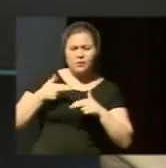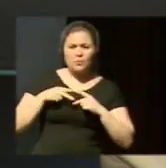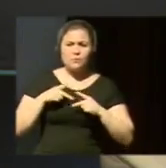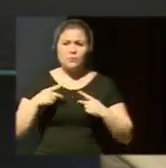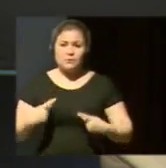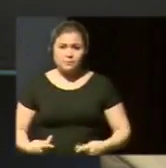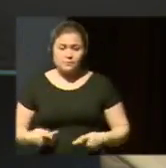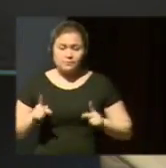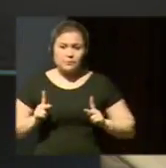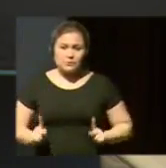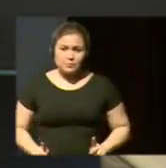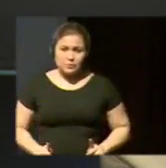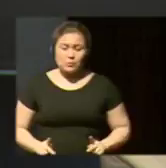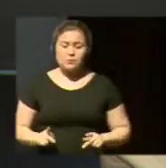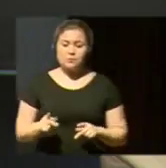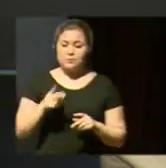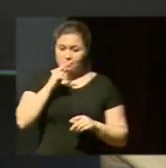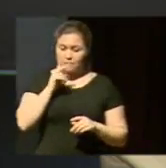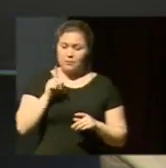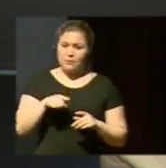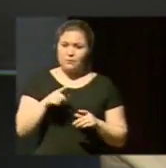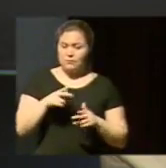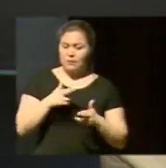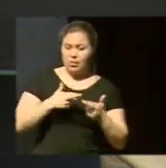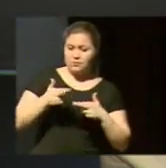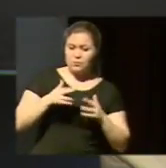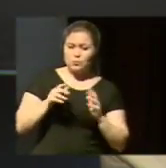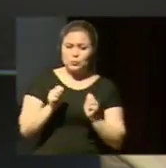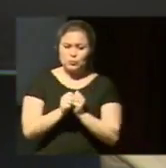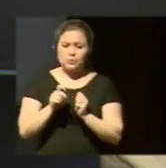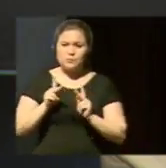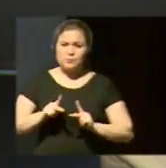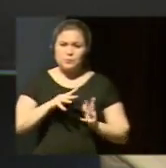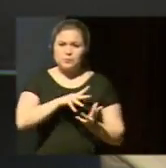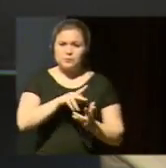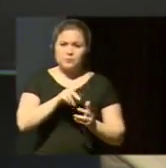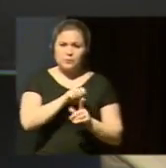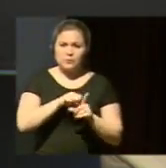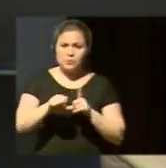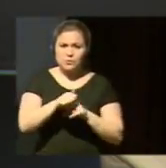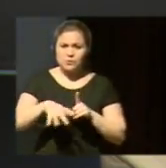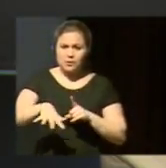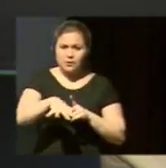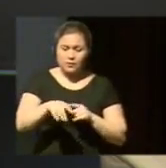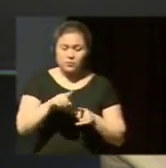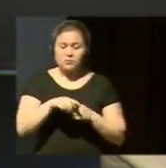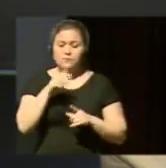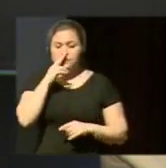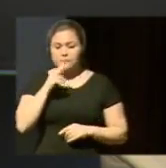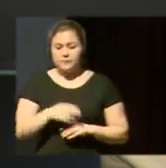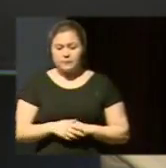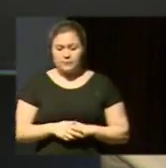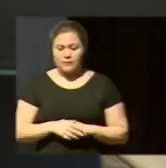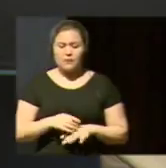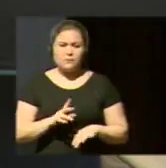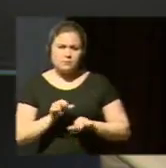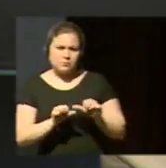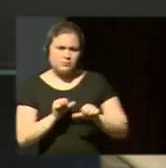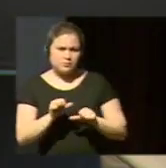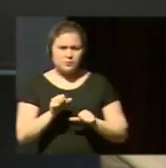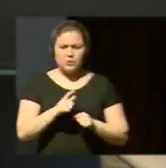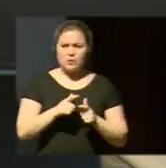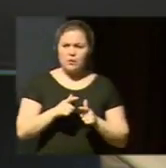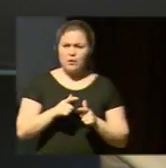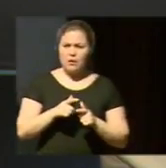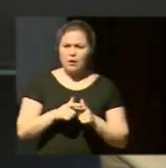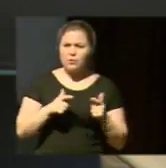pessoas e da pessoa com a sociedade. Ou seja, nós temos alterações